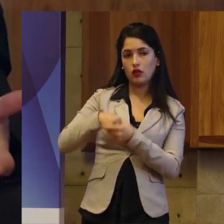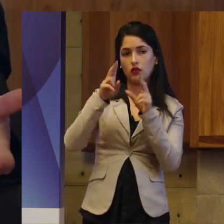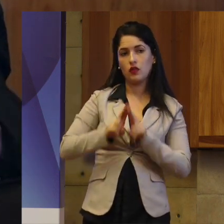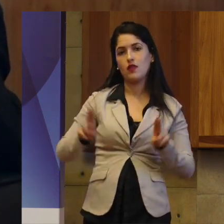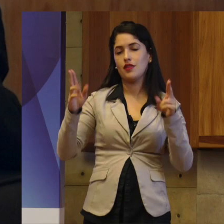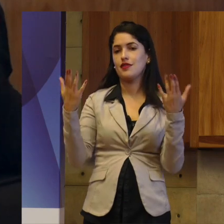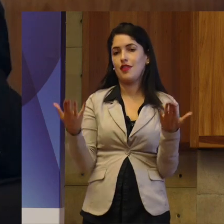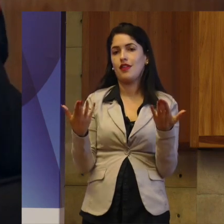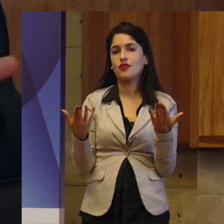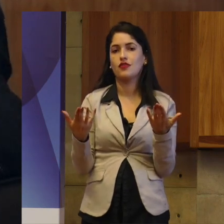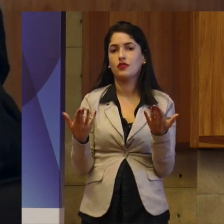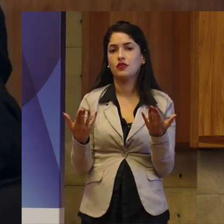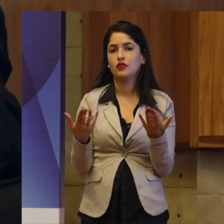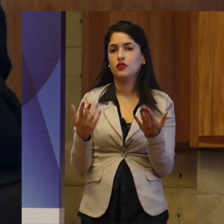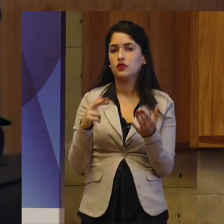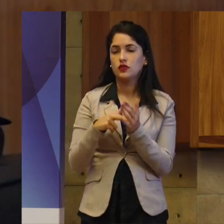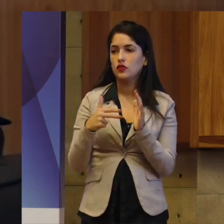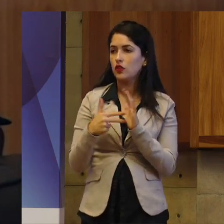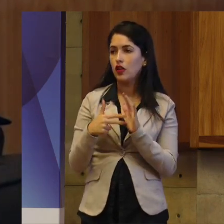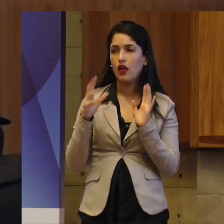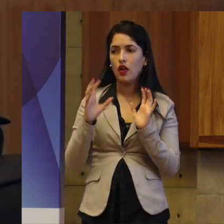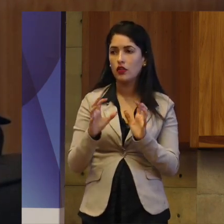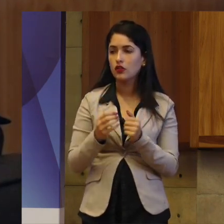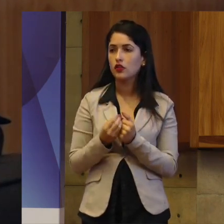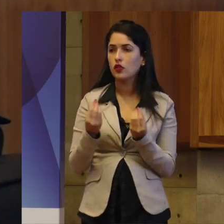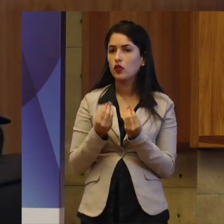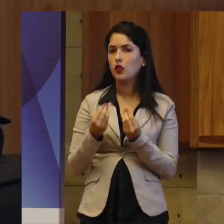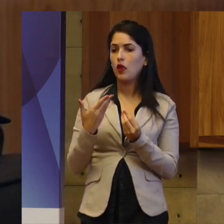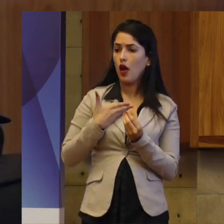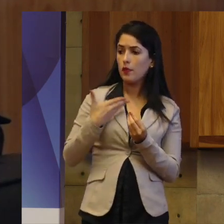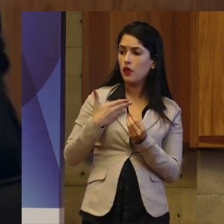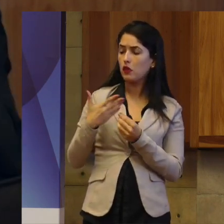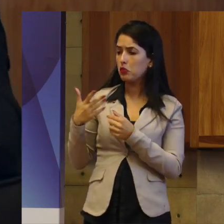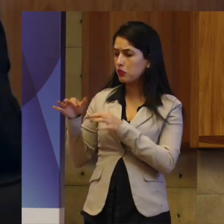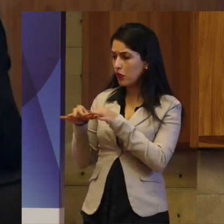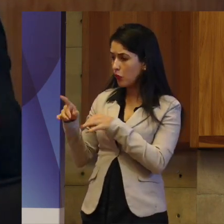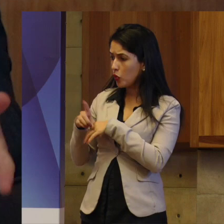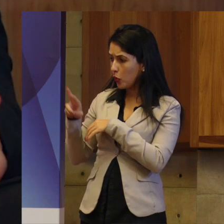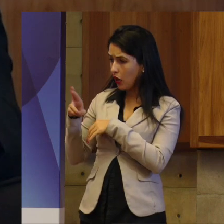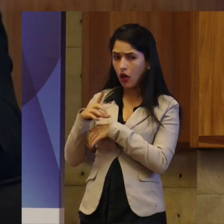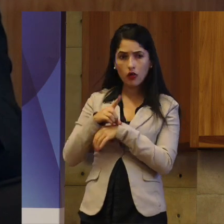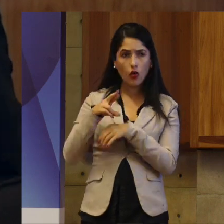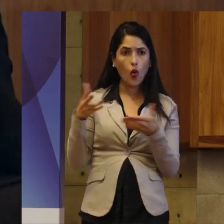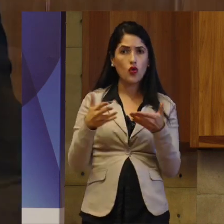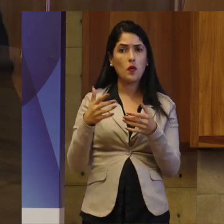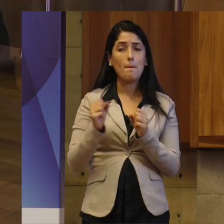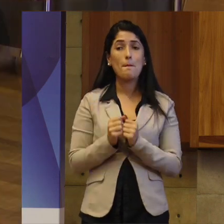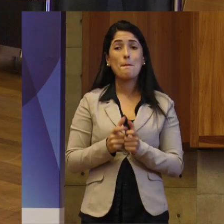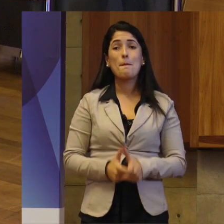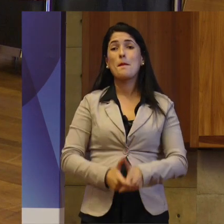Larry Page. E não nasceu de outra coisa, né? Eles eram colegas de programa de doutorado e dali saiu o que hoje é a maior empresa do mundo.